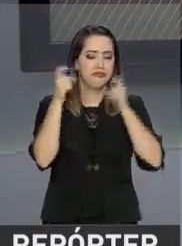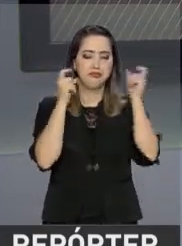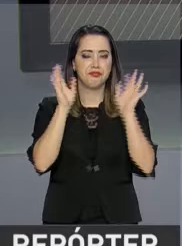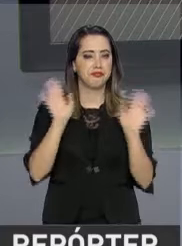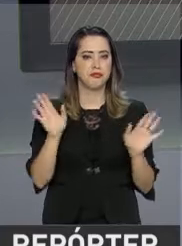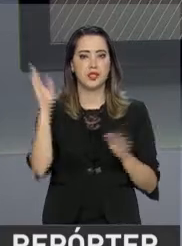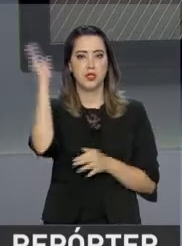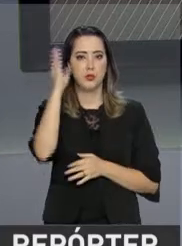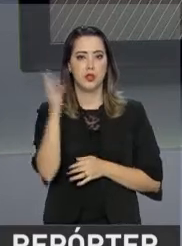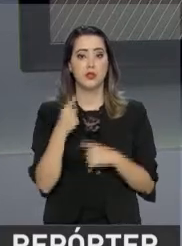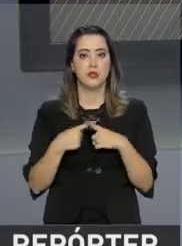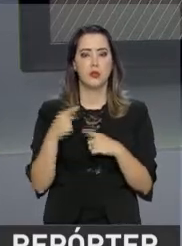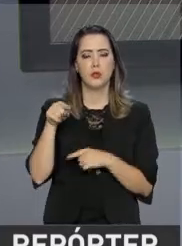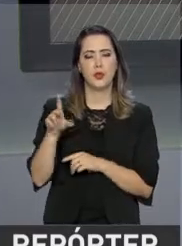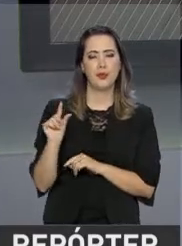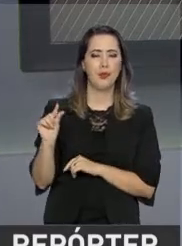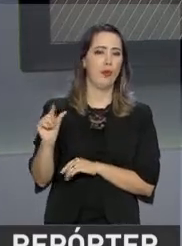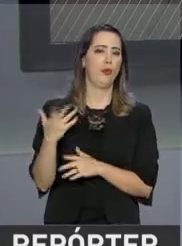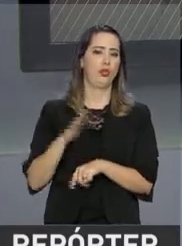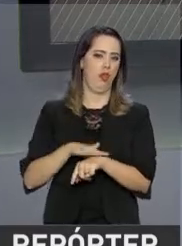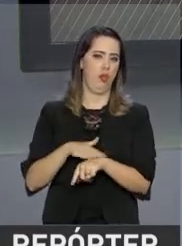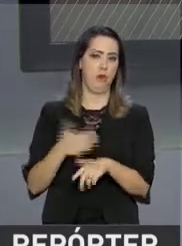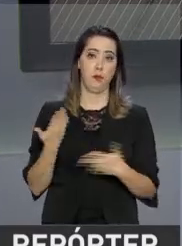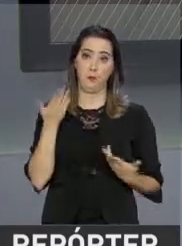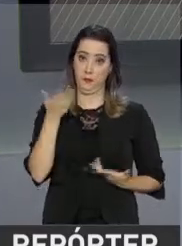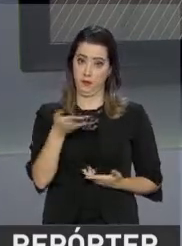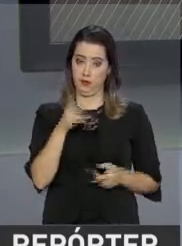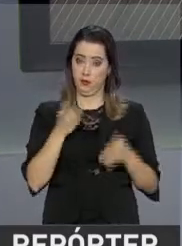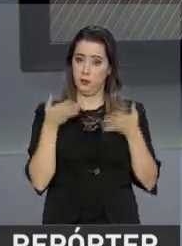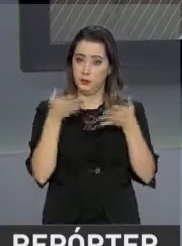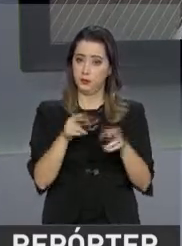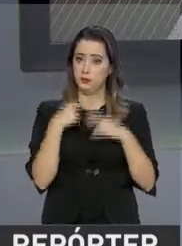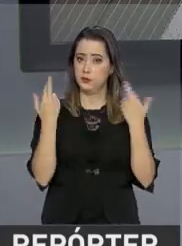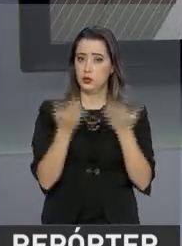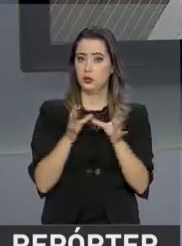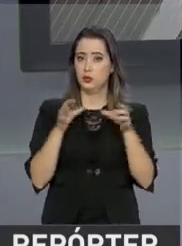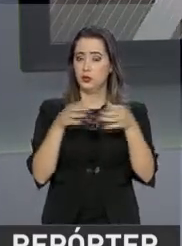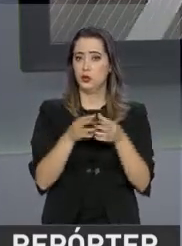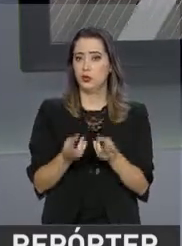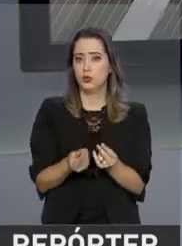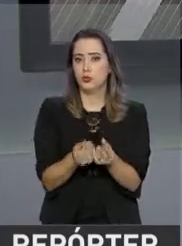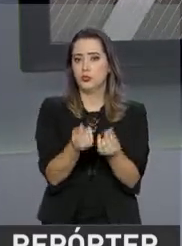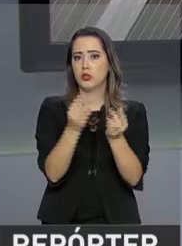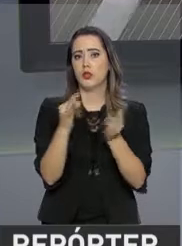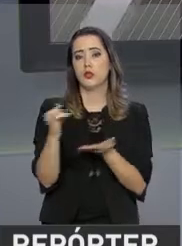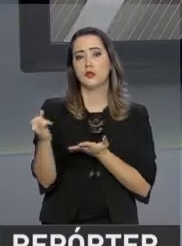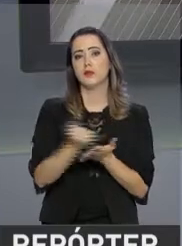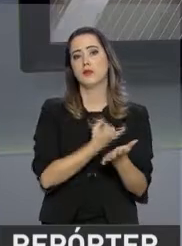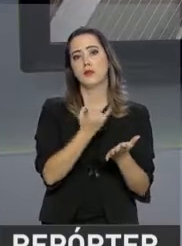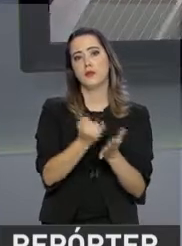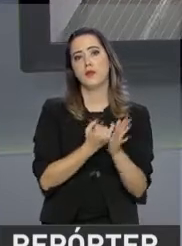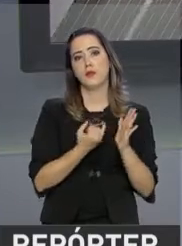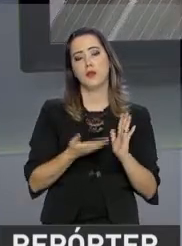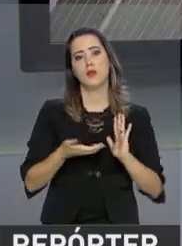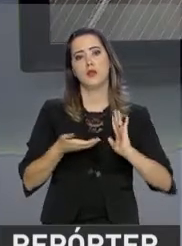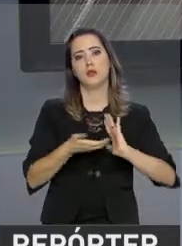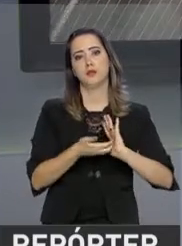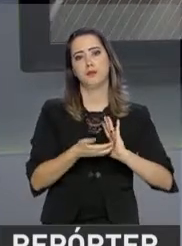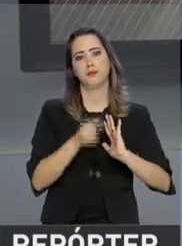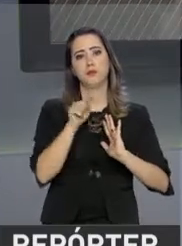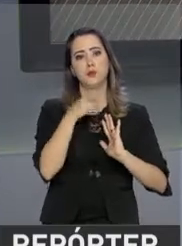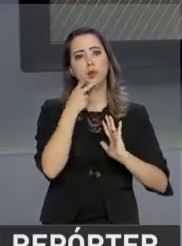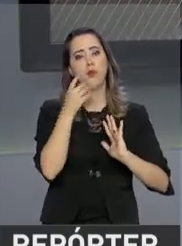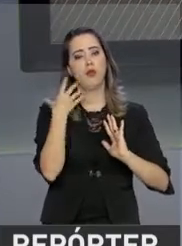Brasil por ser um movimento de curto prazo. Ele participou de reunião da Comissão de Finanças e Tributação da Câmara dos